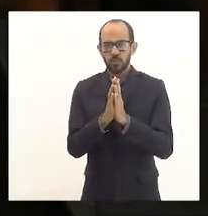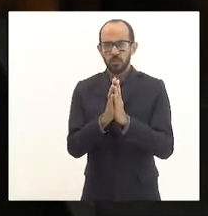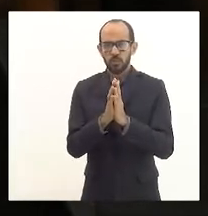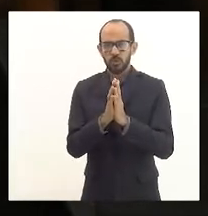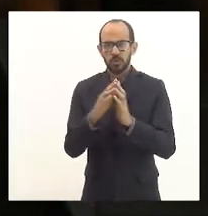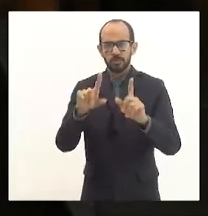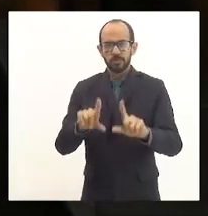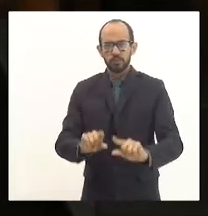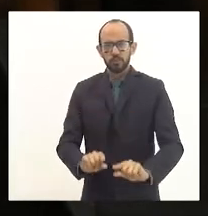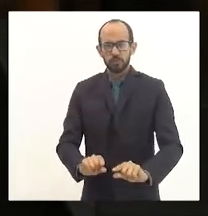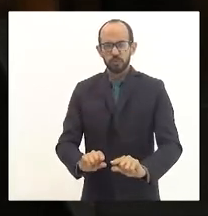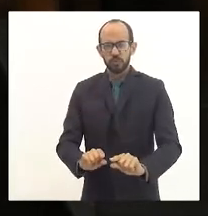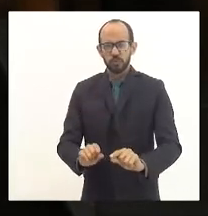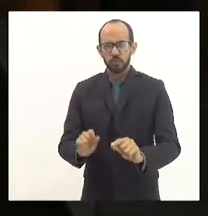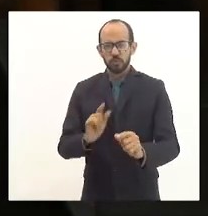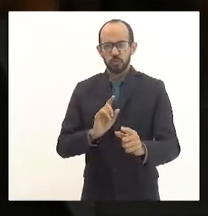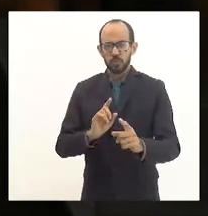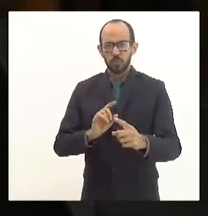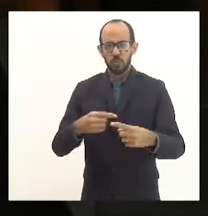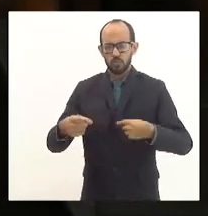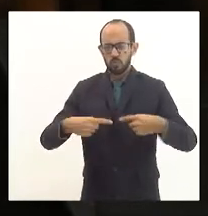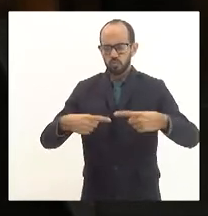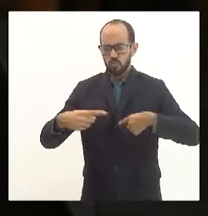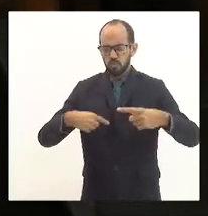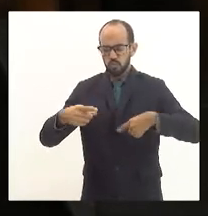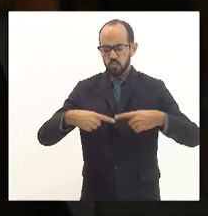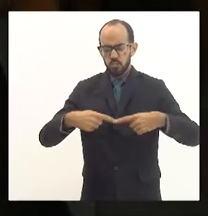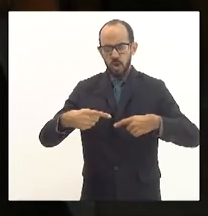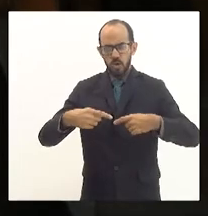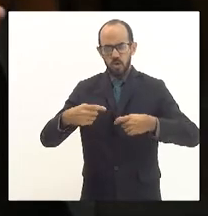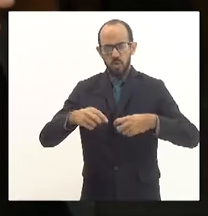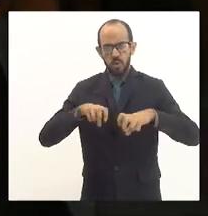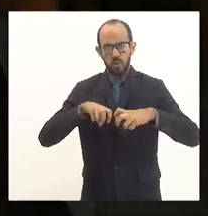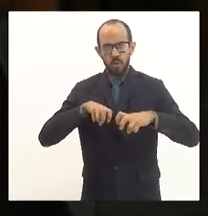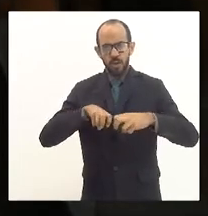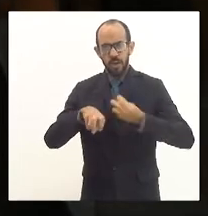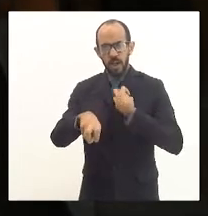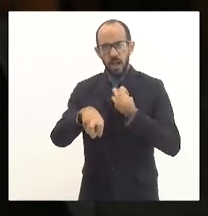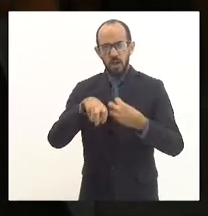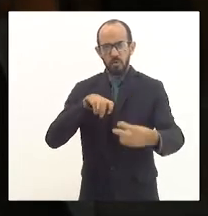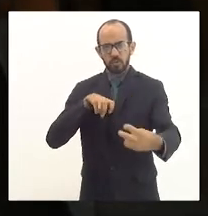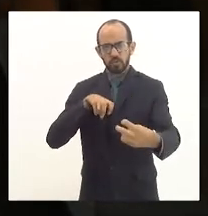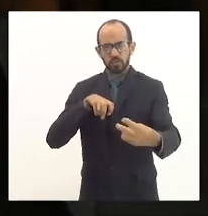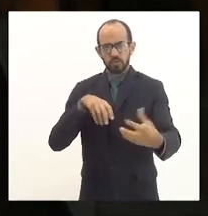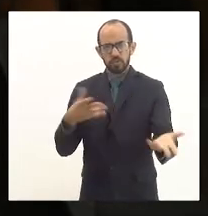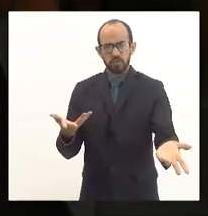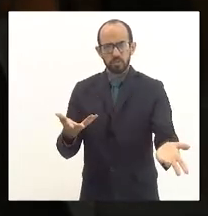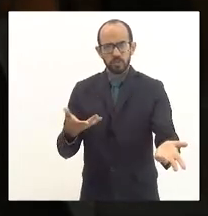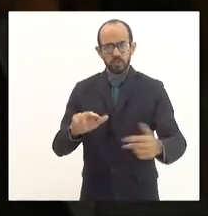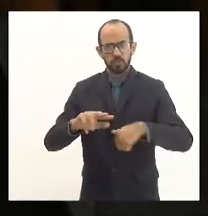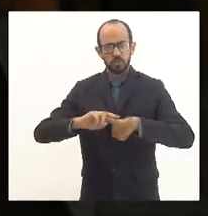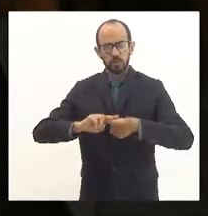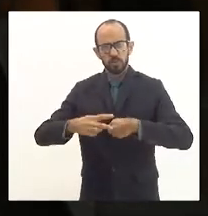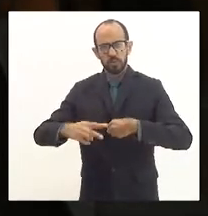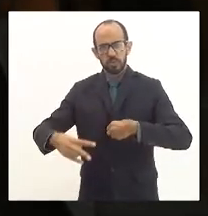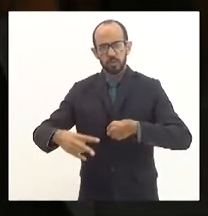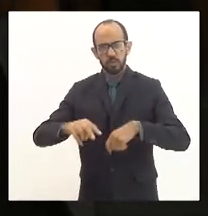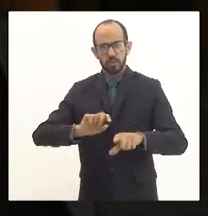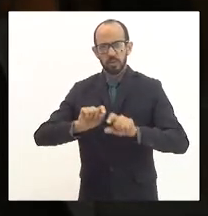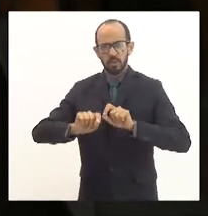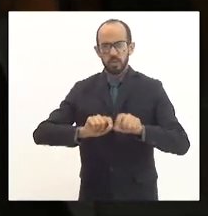diminuiu a circulação de veículos por via de consequência em